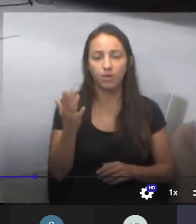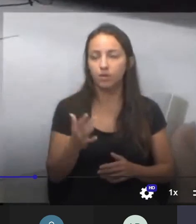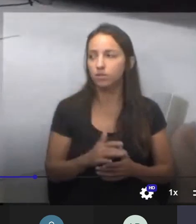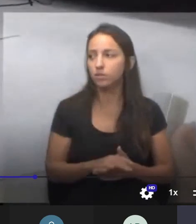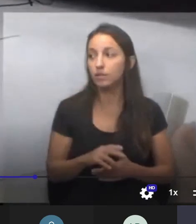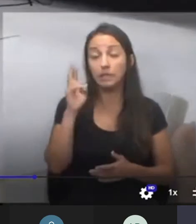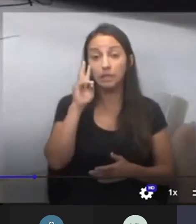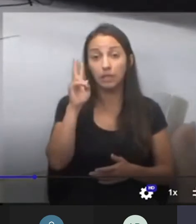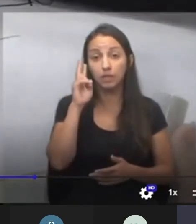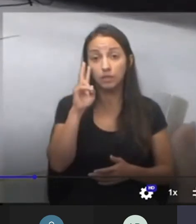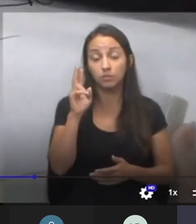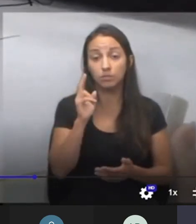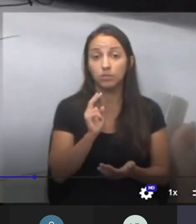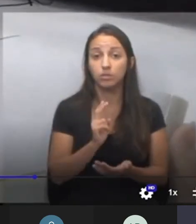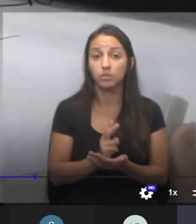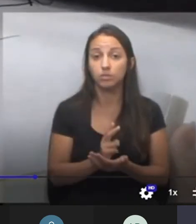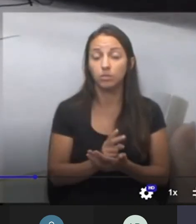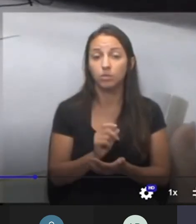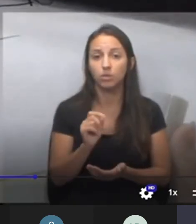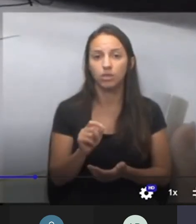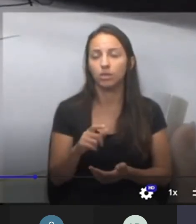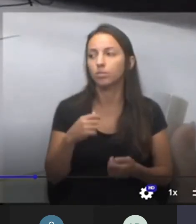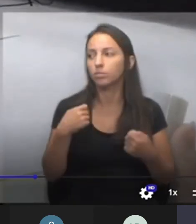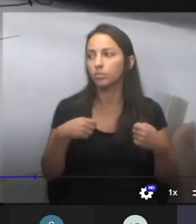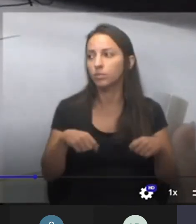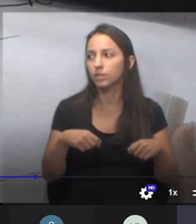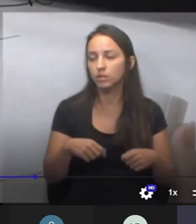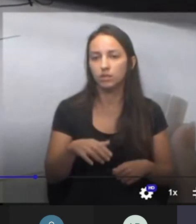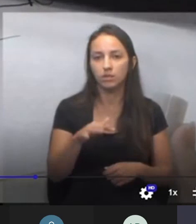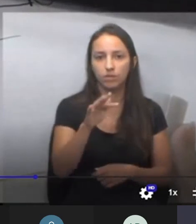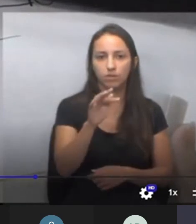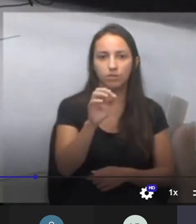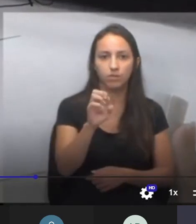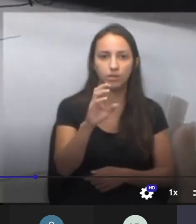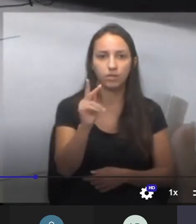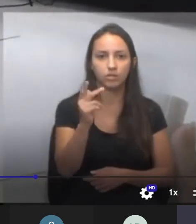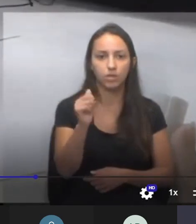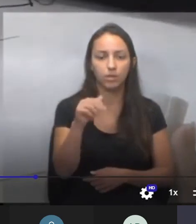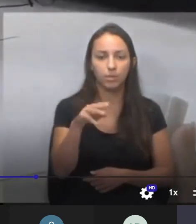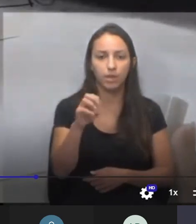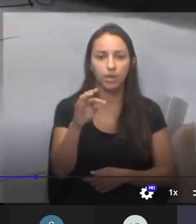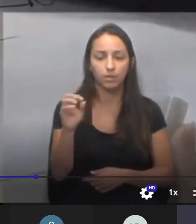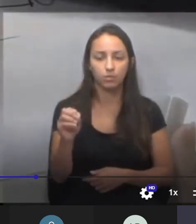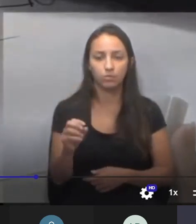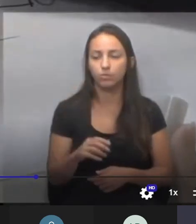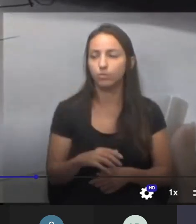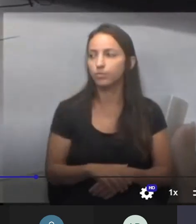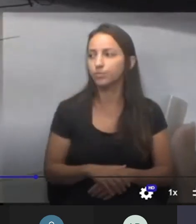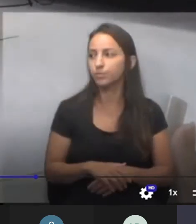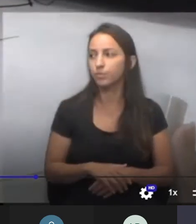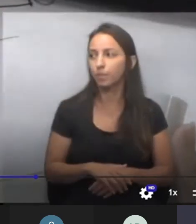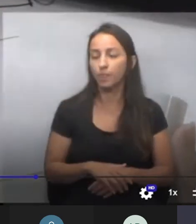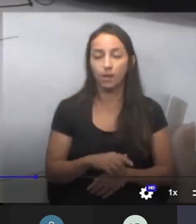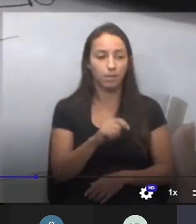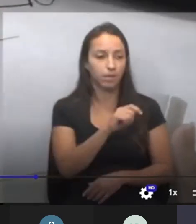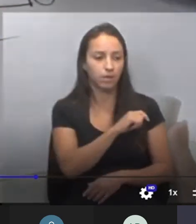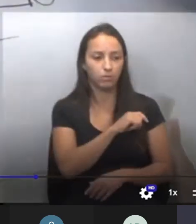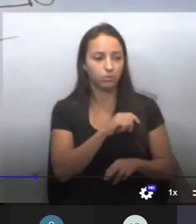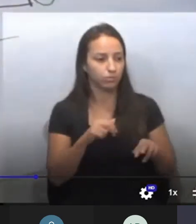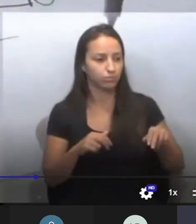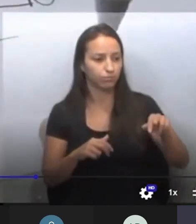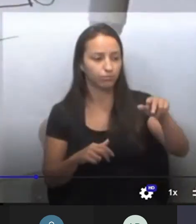Lembrando sempre, claro, de ter fechamentos, nem que seja um fechamento lá em cima, um portão, para que alunos não